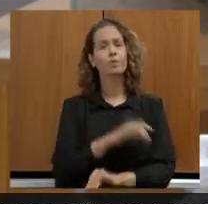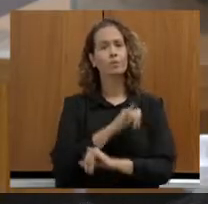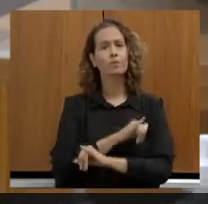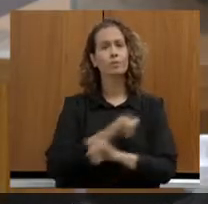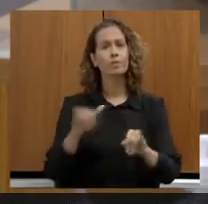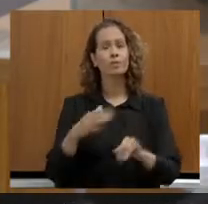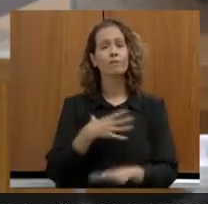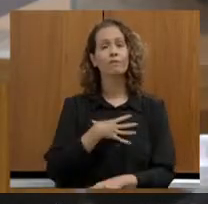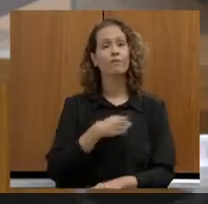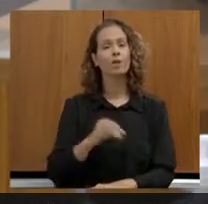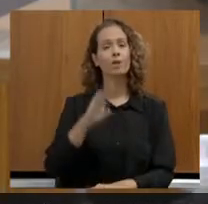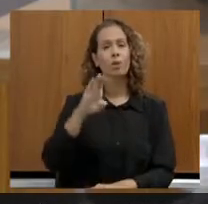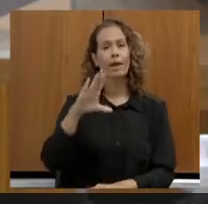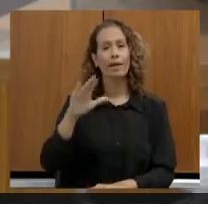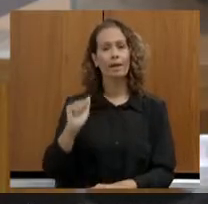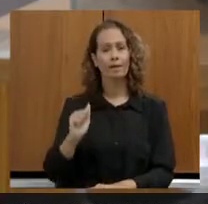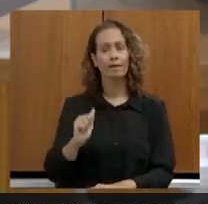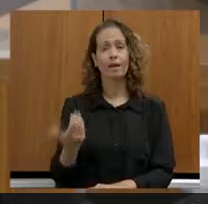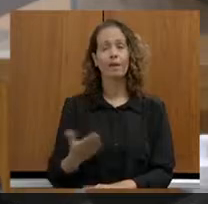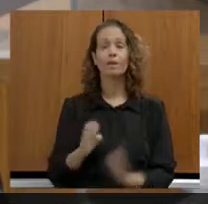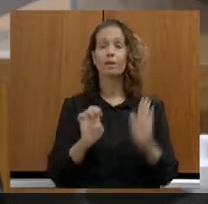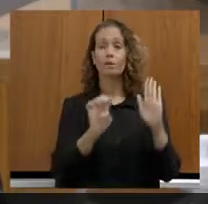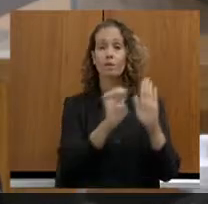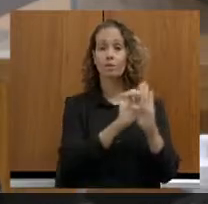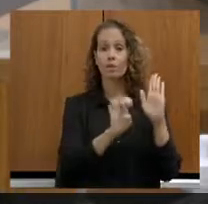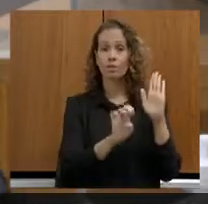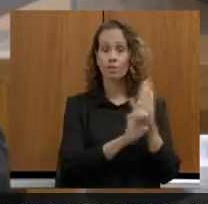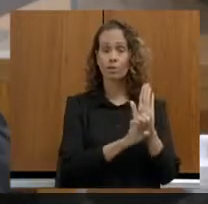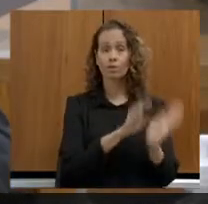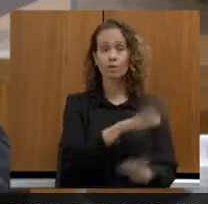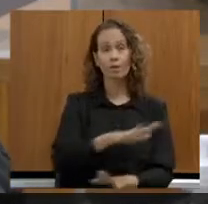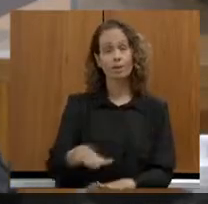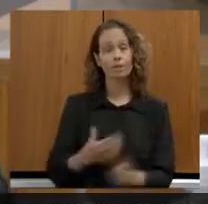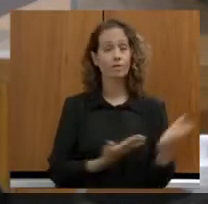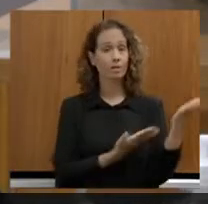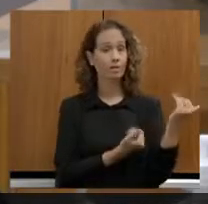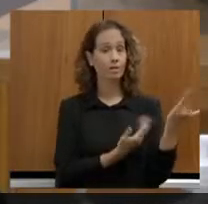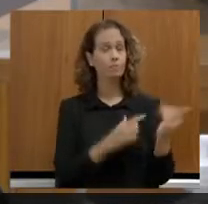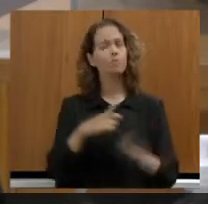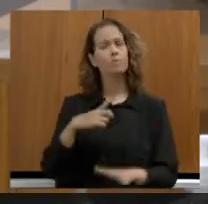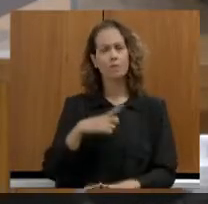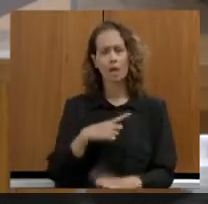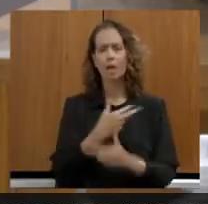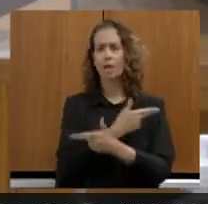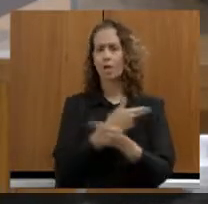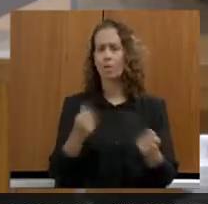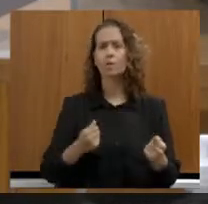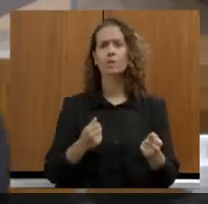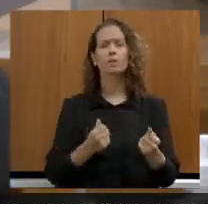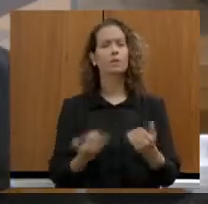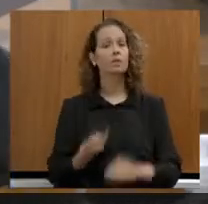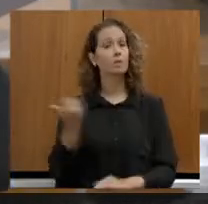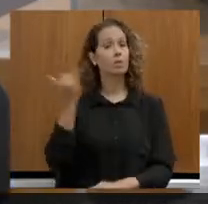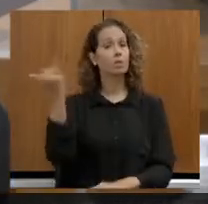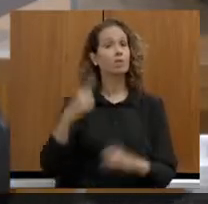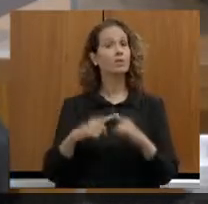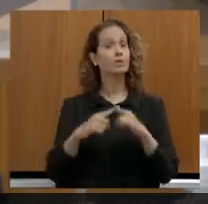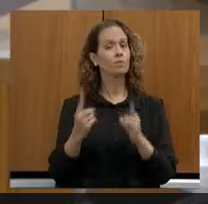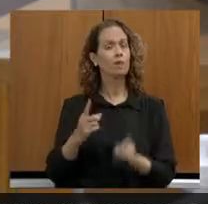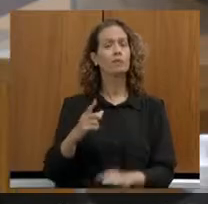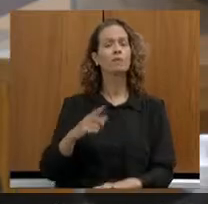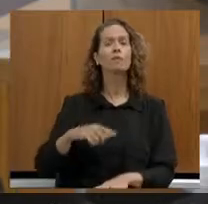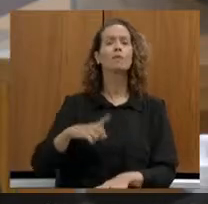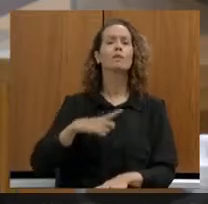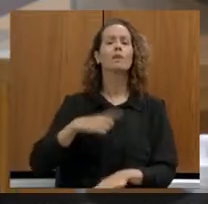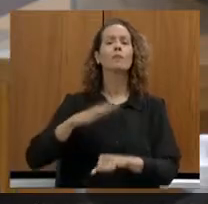filhos o eca que é o Estatuto da Criança e do Adolescente que tem coisas importantíssimos mas tem muito mais